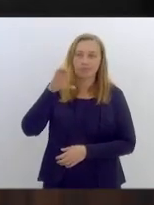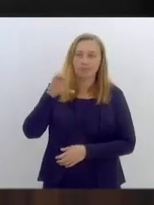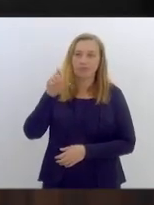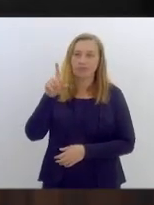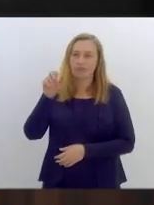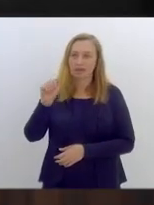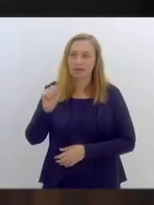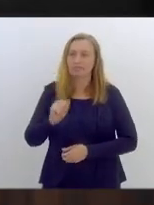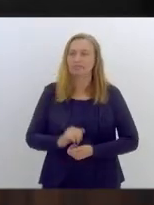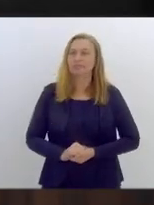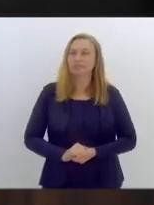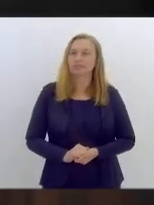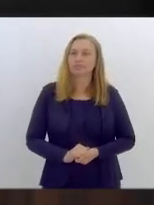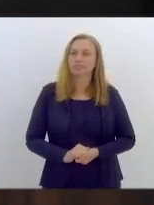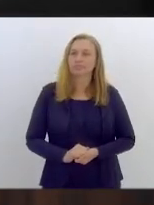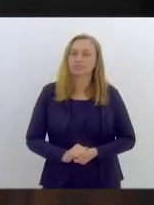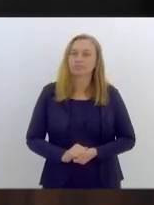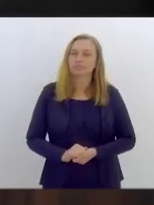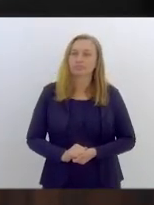Canella.